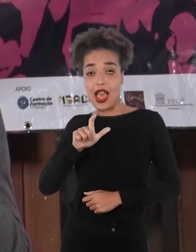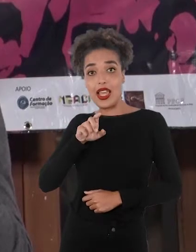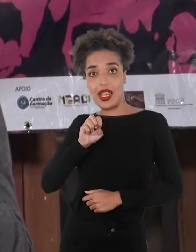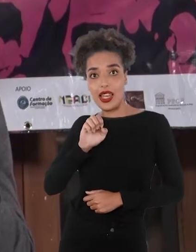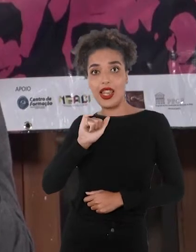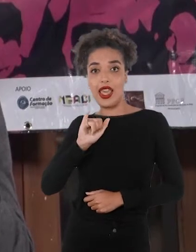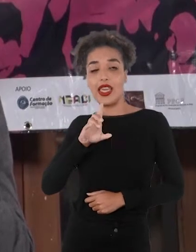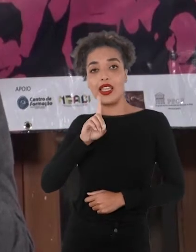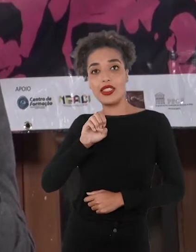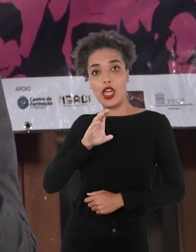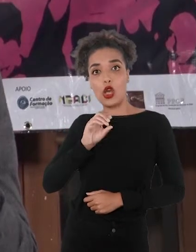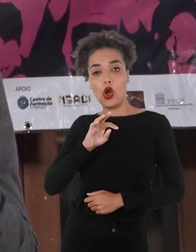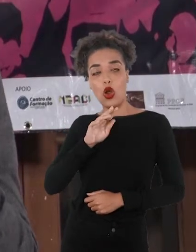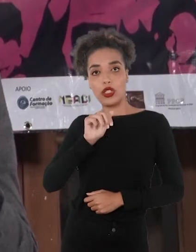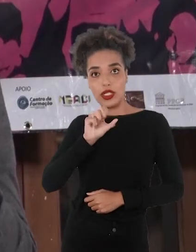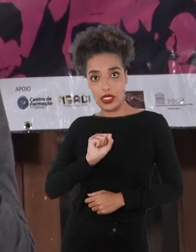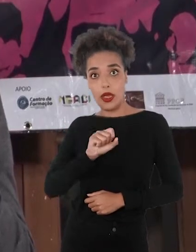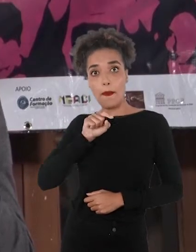pesquisaleidecotas.org.br, tá?